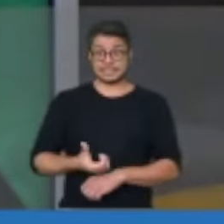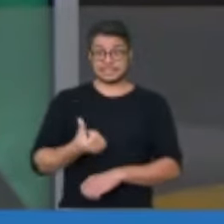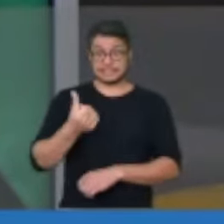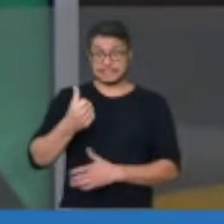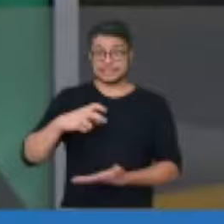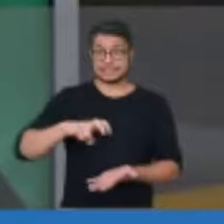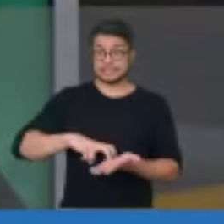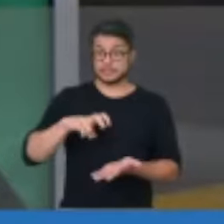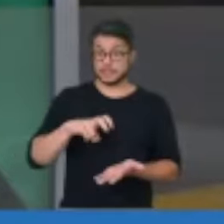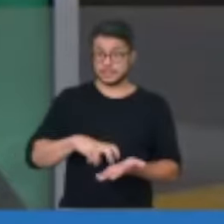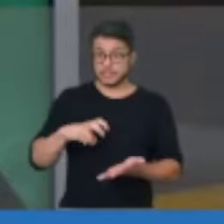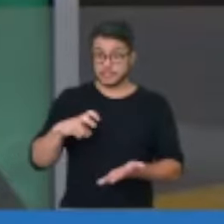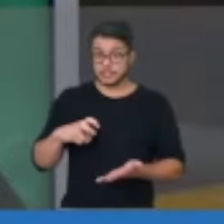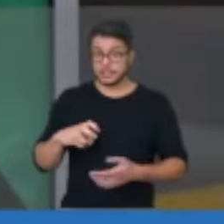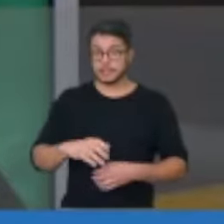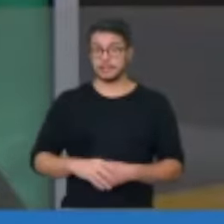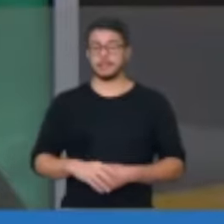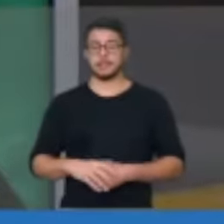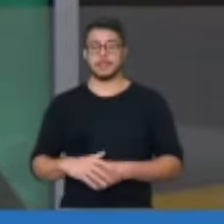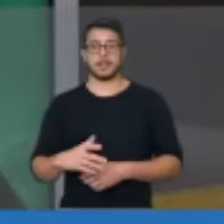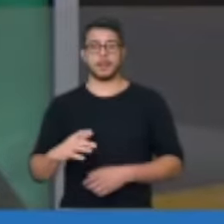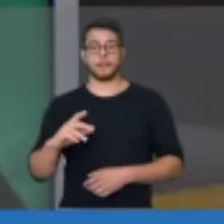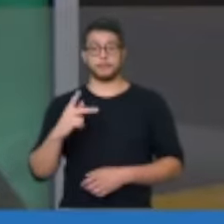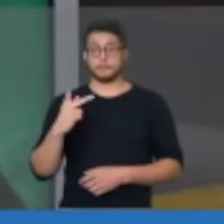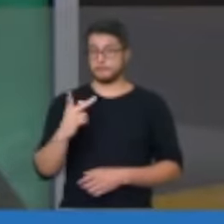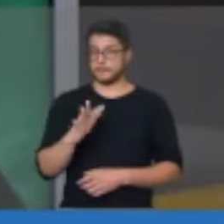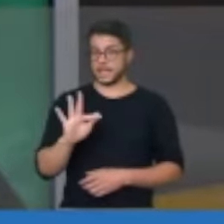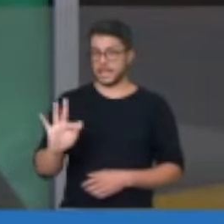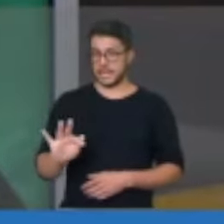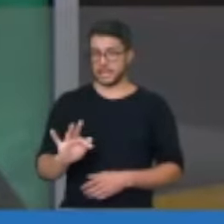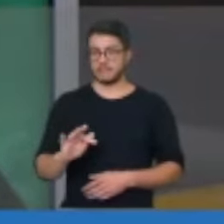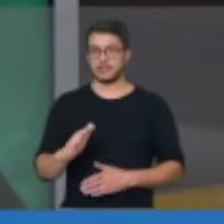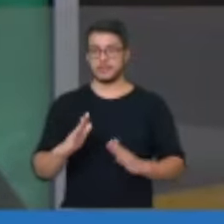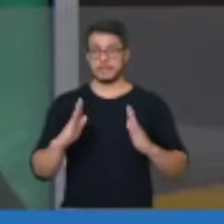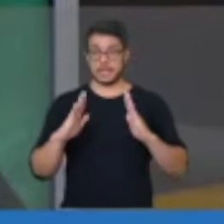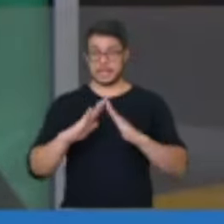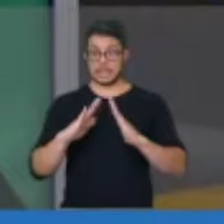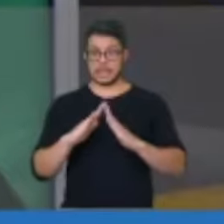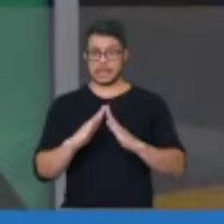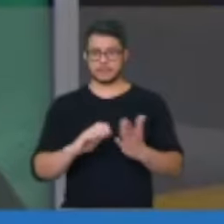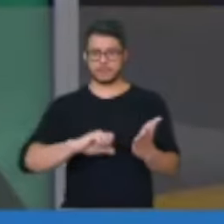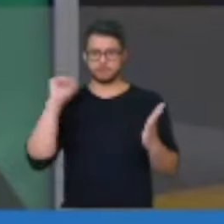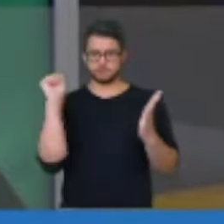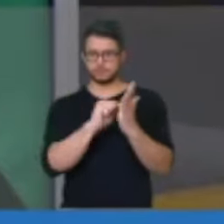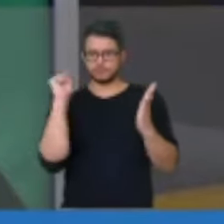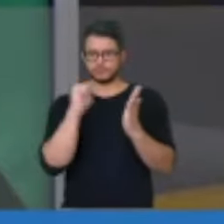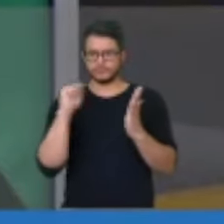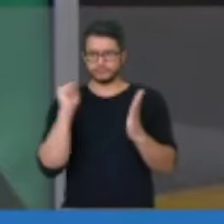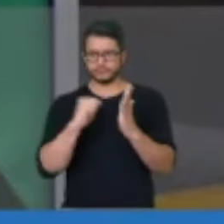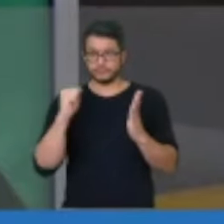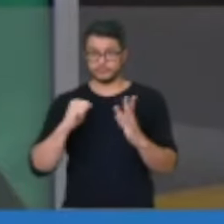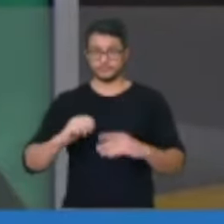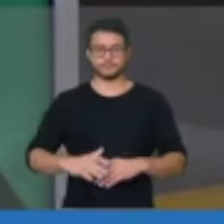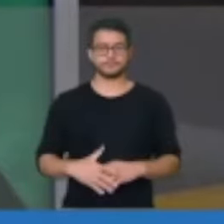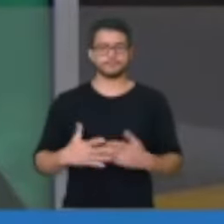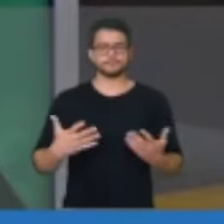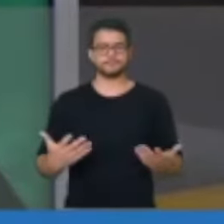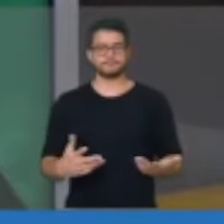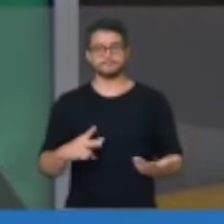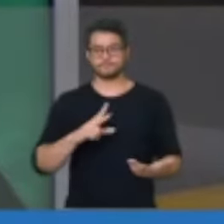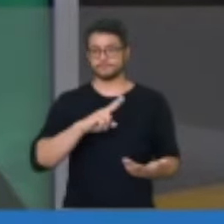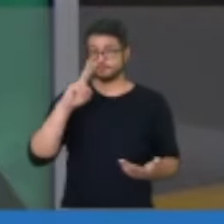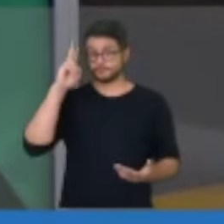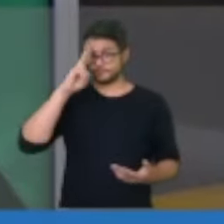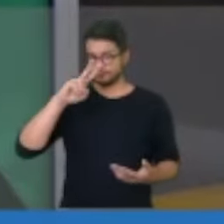Federal esmurrando a porta da minha casa. E aí eu me lembrei daquela conversa que foi publicizada pelo Glenn